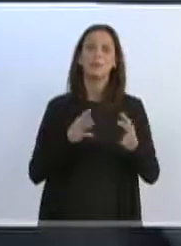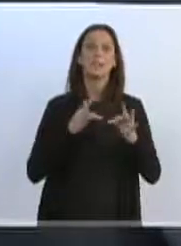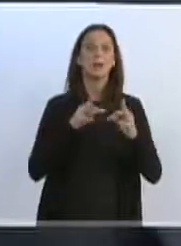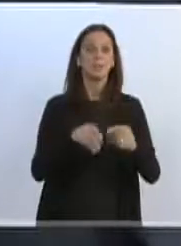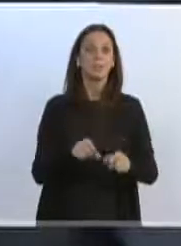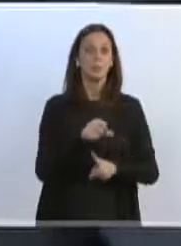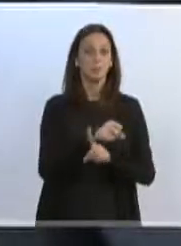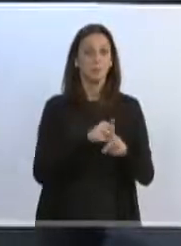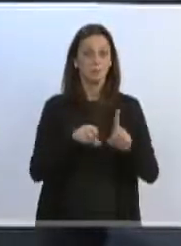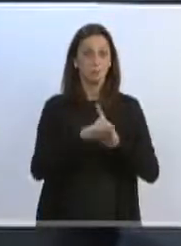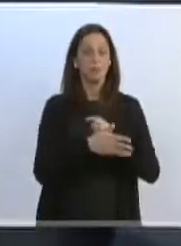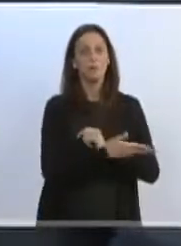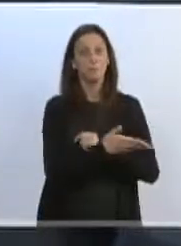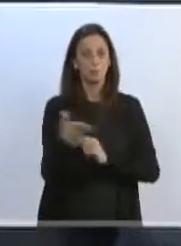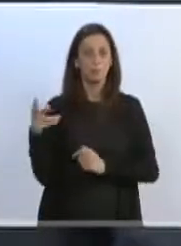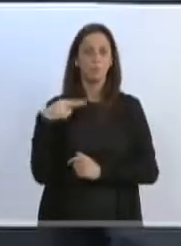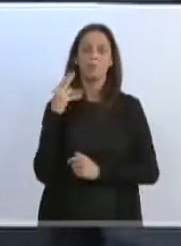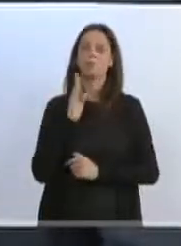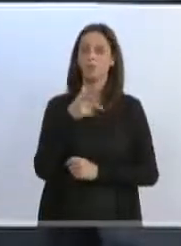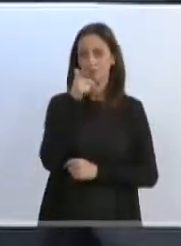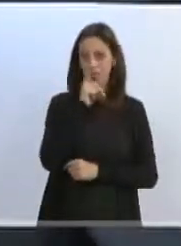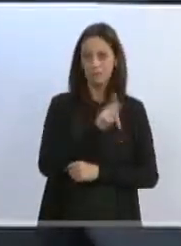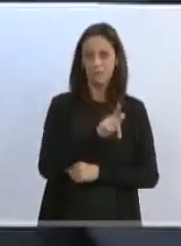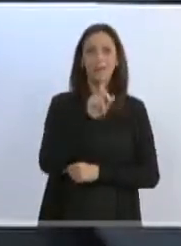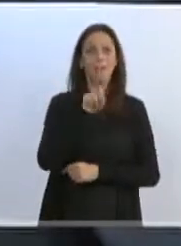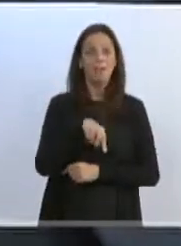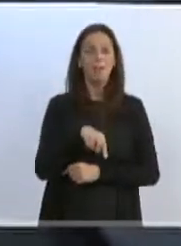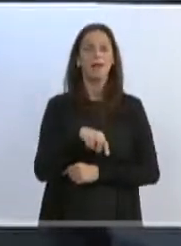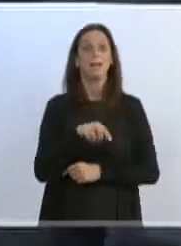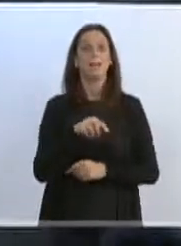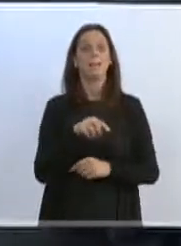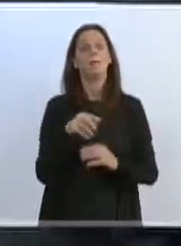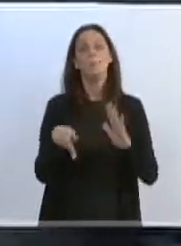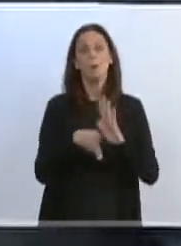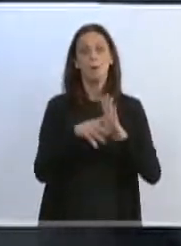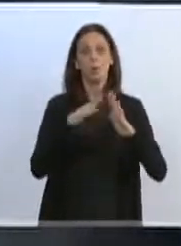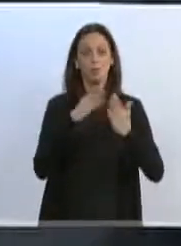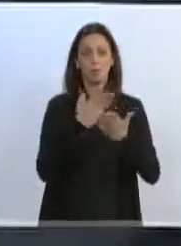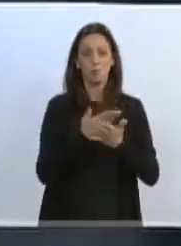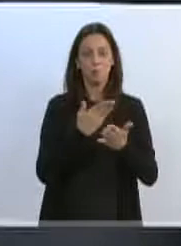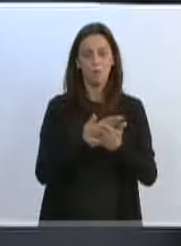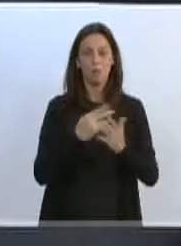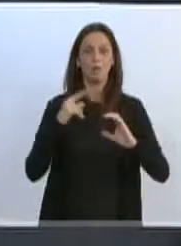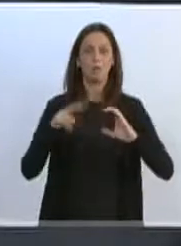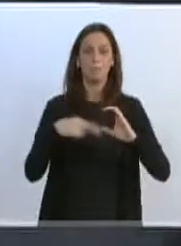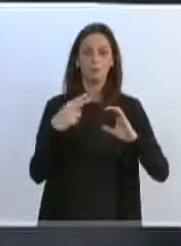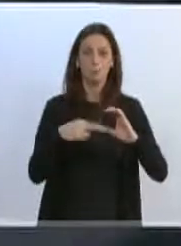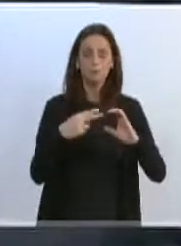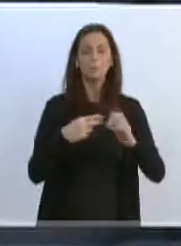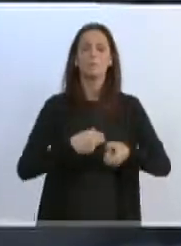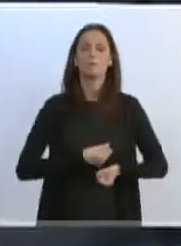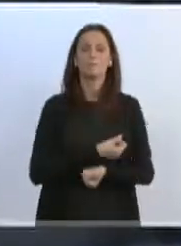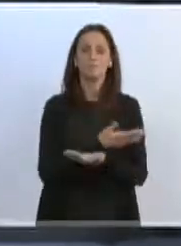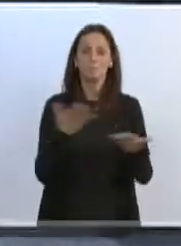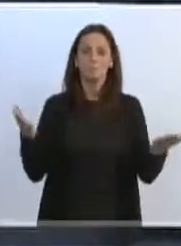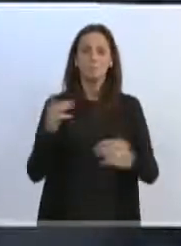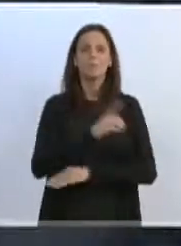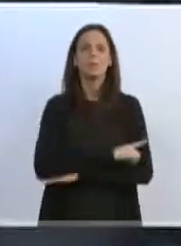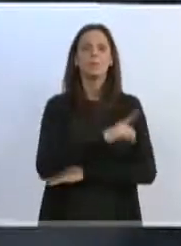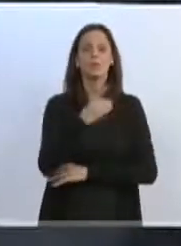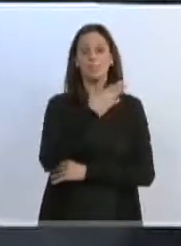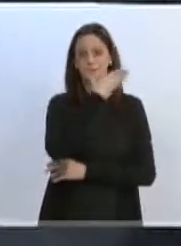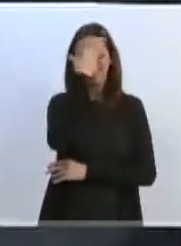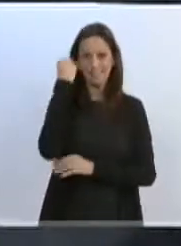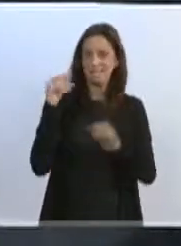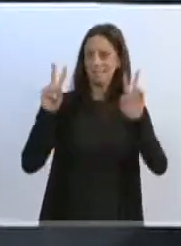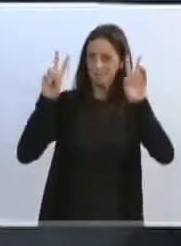receberam também um livro é uma ação da escola do legislativo alusiva ao dia do esquecimento entre